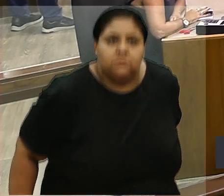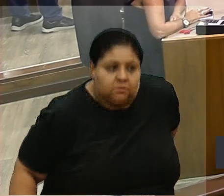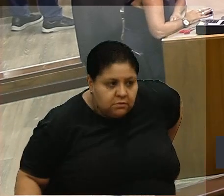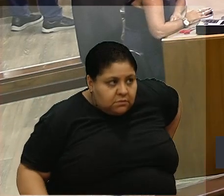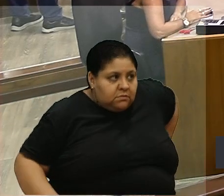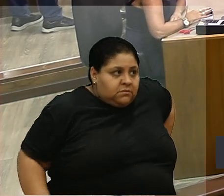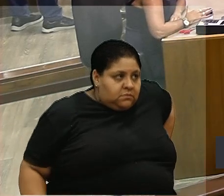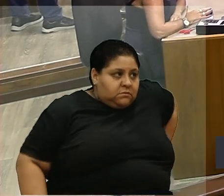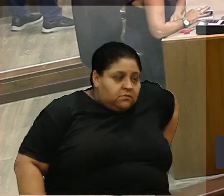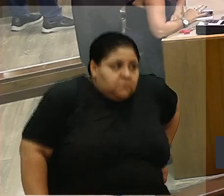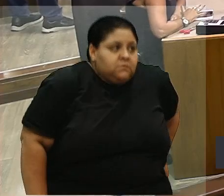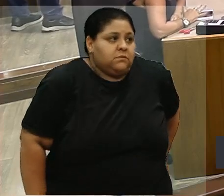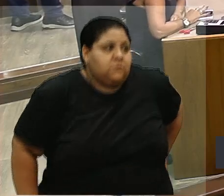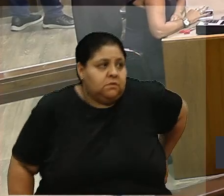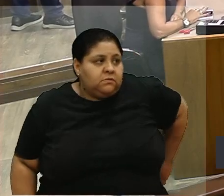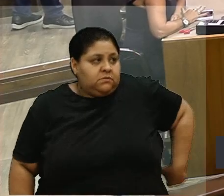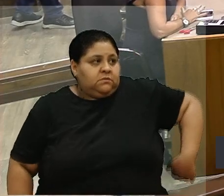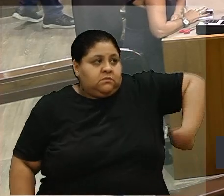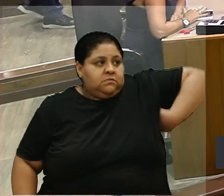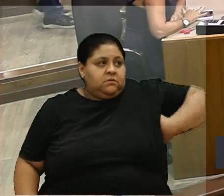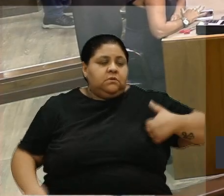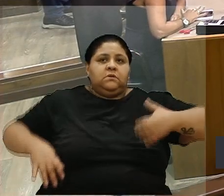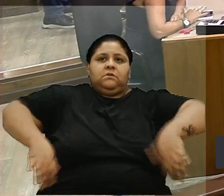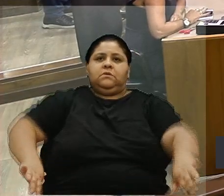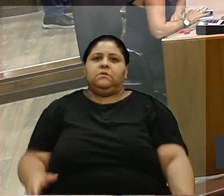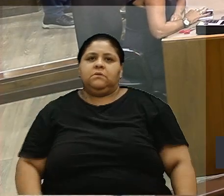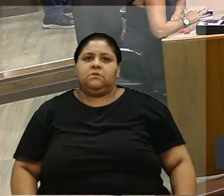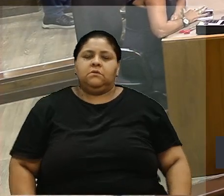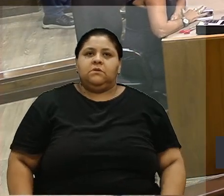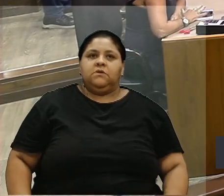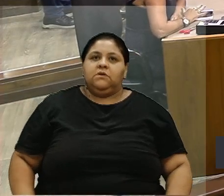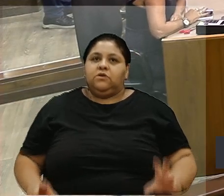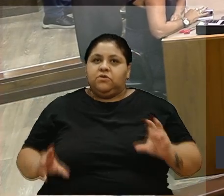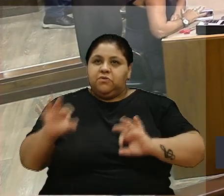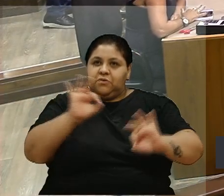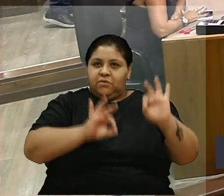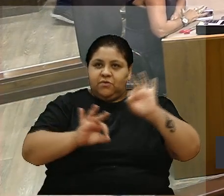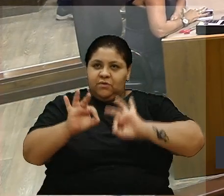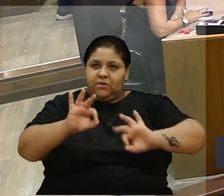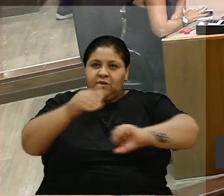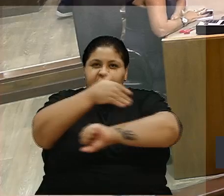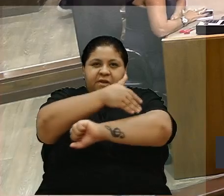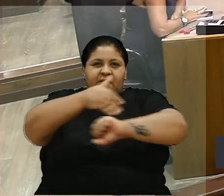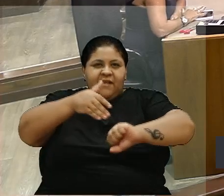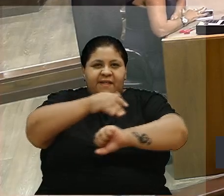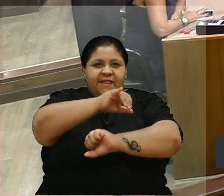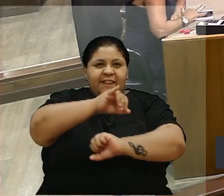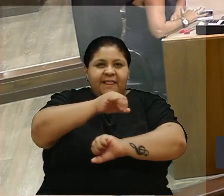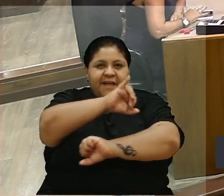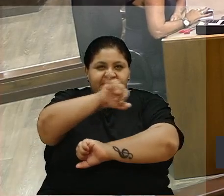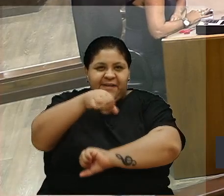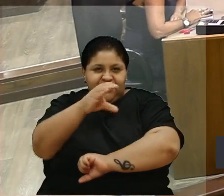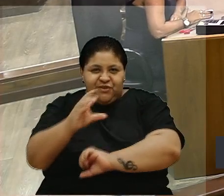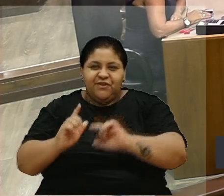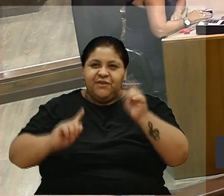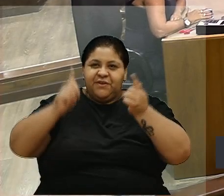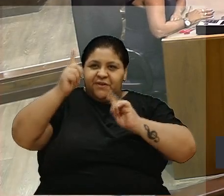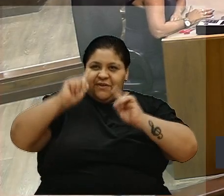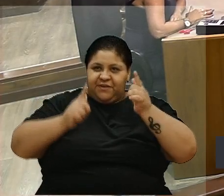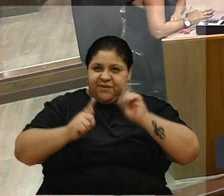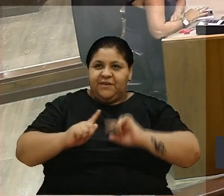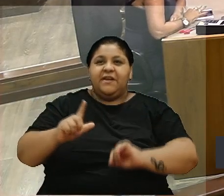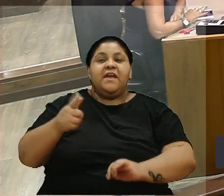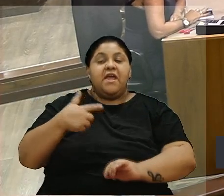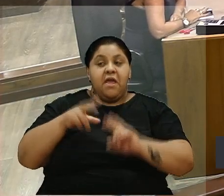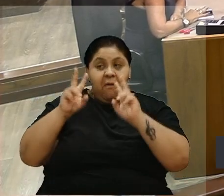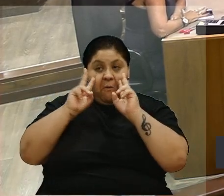Vereador Lucas, eu sou do tempo que eu assistia sentadinho no cordão da calçada na Júlio de Castilhos, no Carnaval. Peguei esse